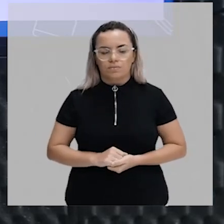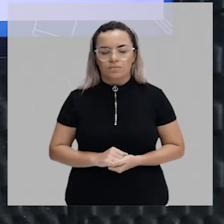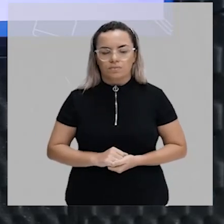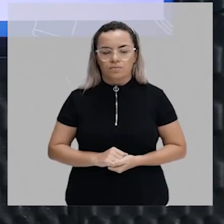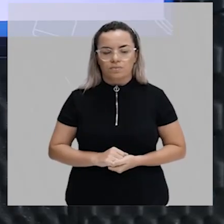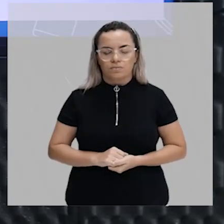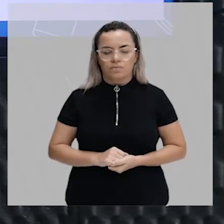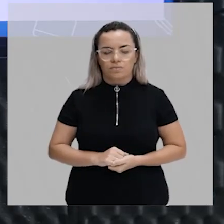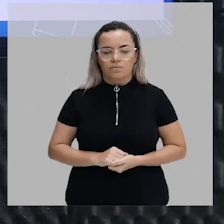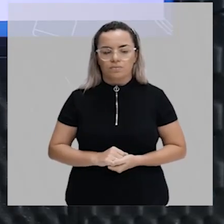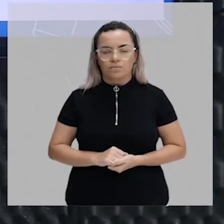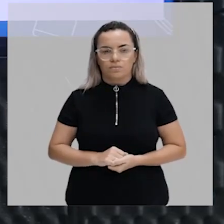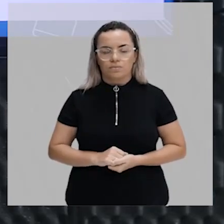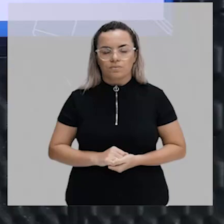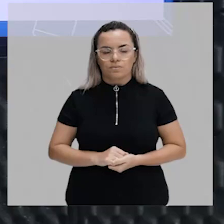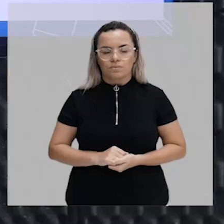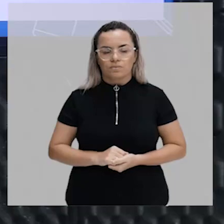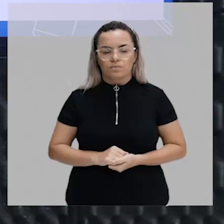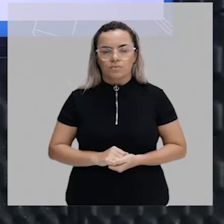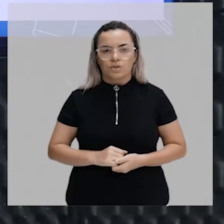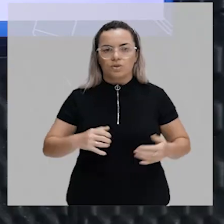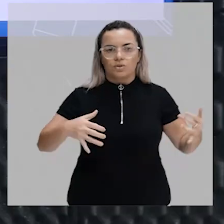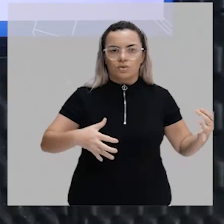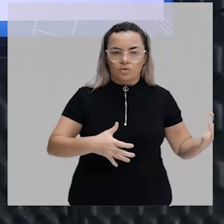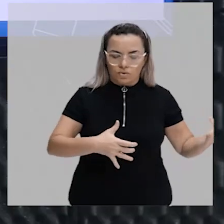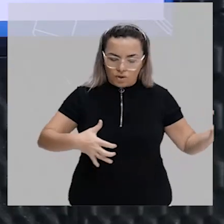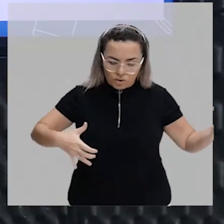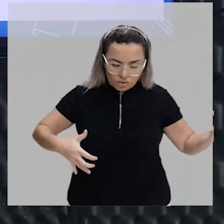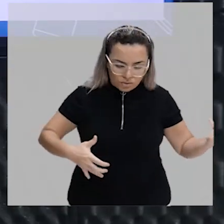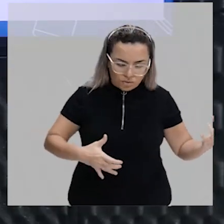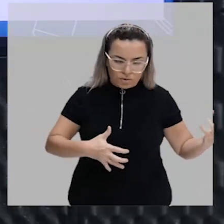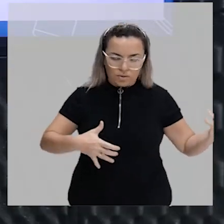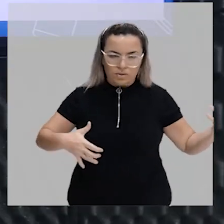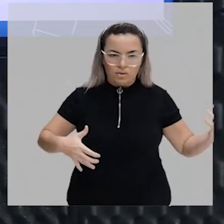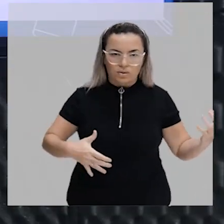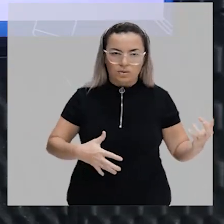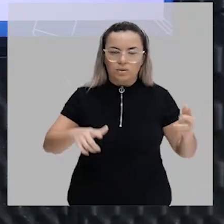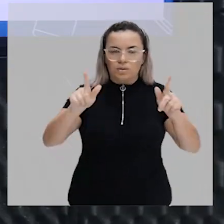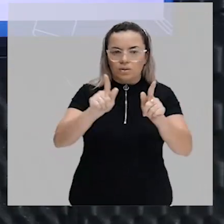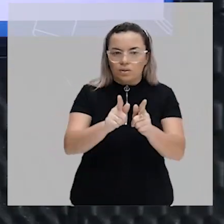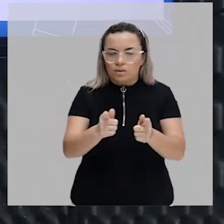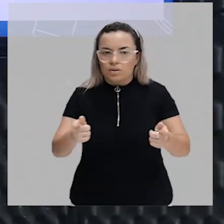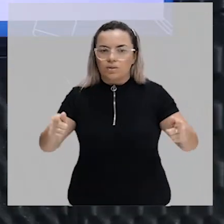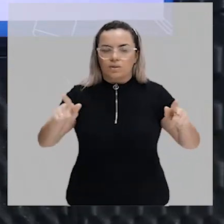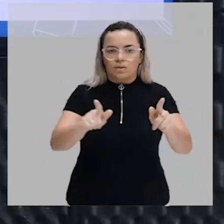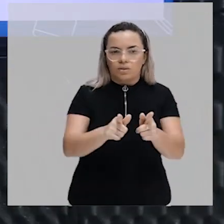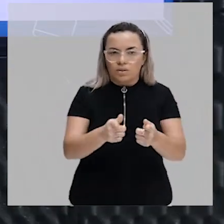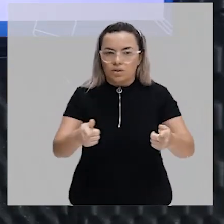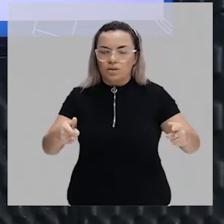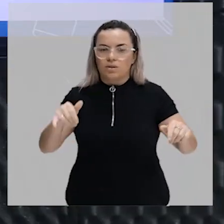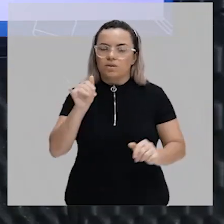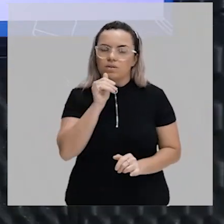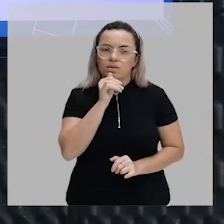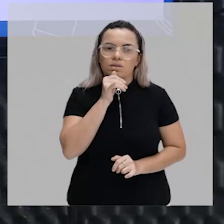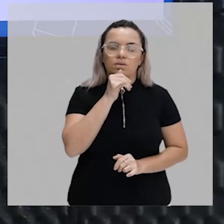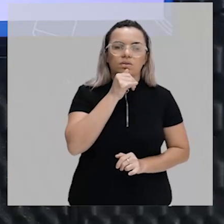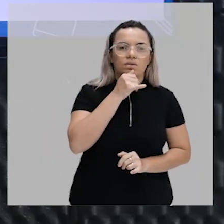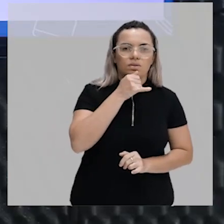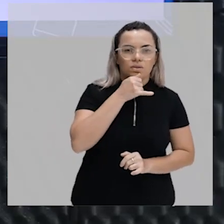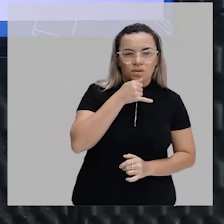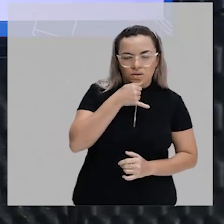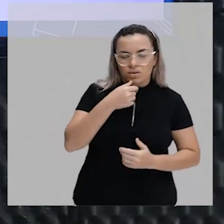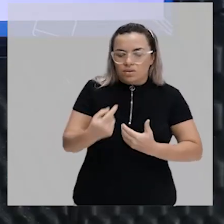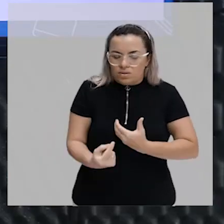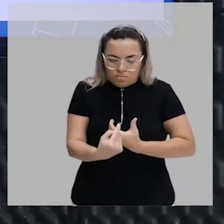dos violões chorosos. Os violões estão chorando. Na canção, a melodia vai ser triste, a melodia